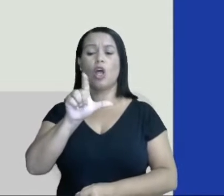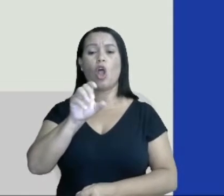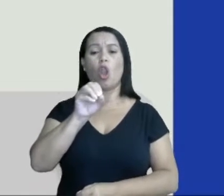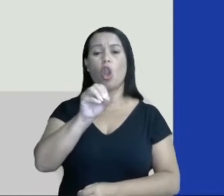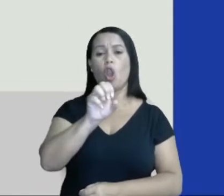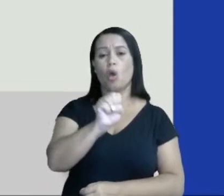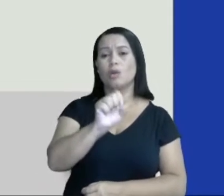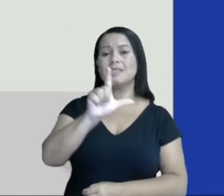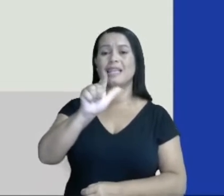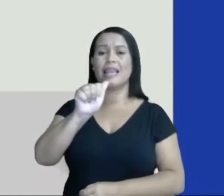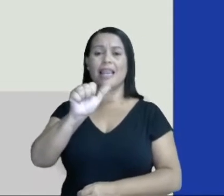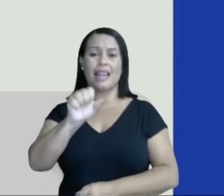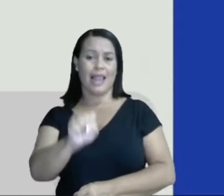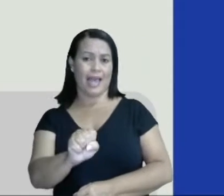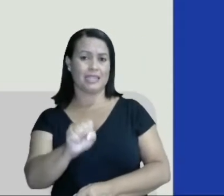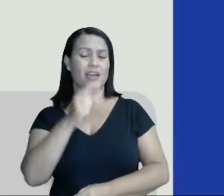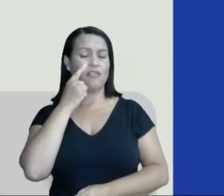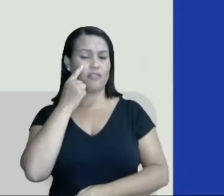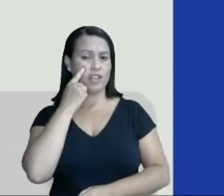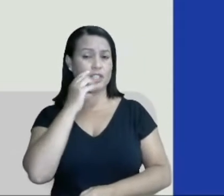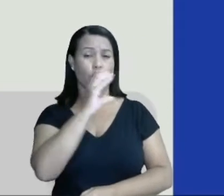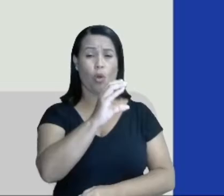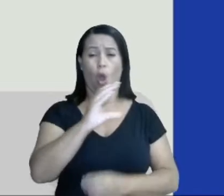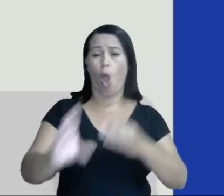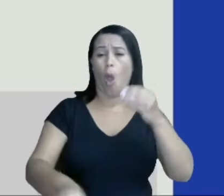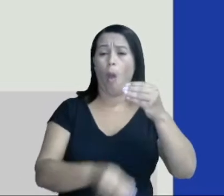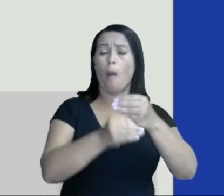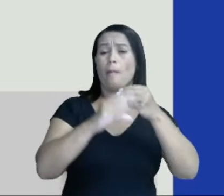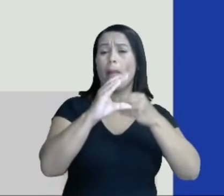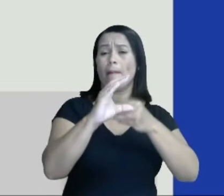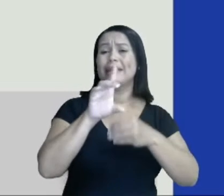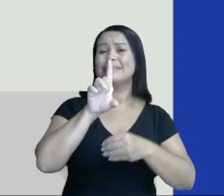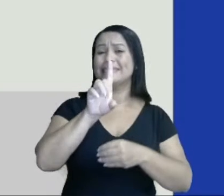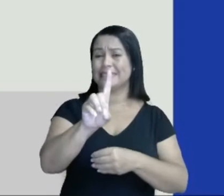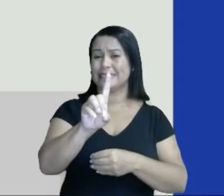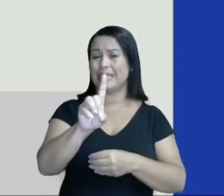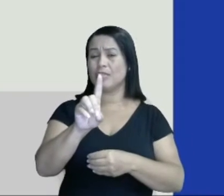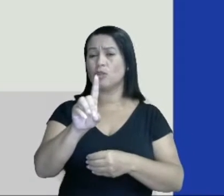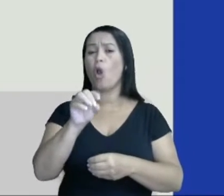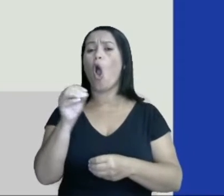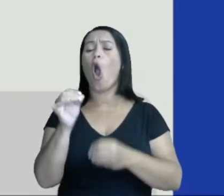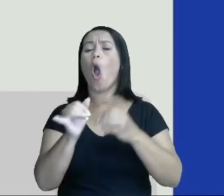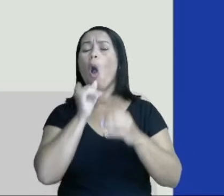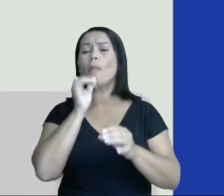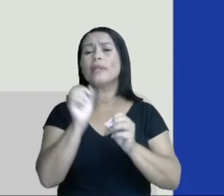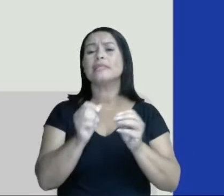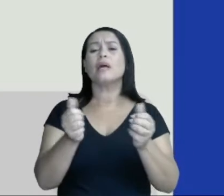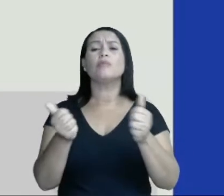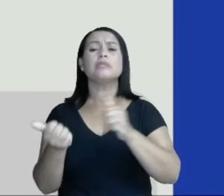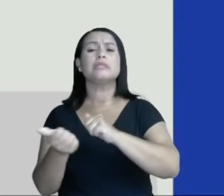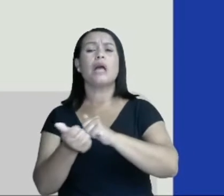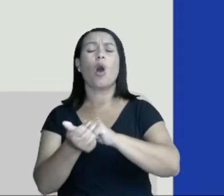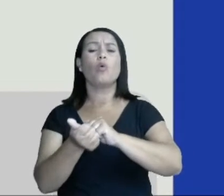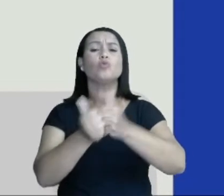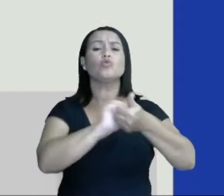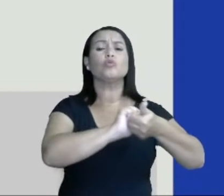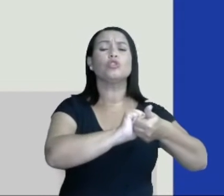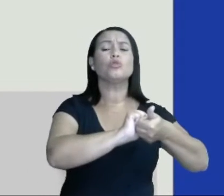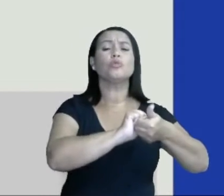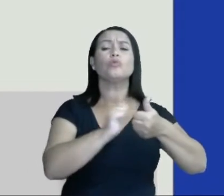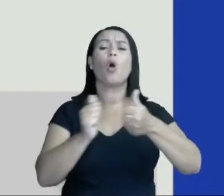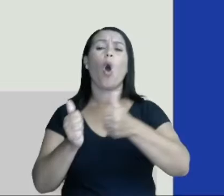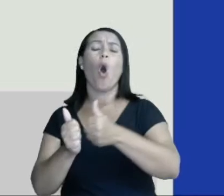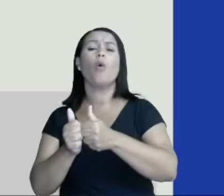os pronomes de complemento direto, são substituídos por si. Para quê? Para que não exista